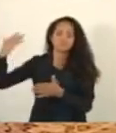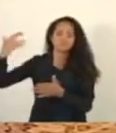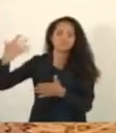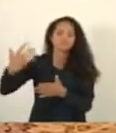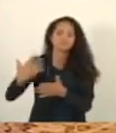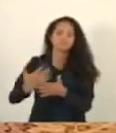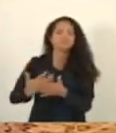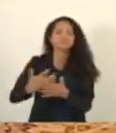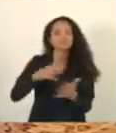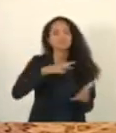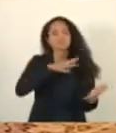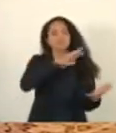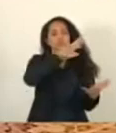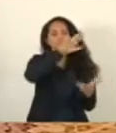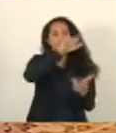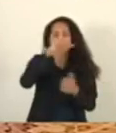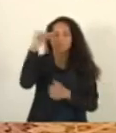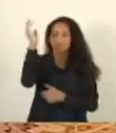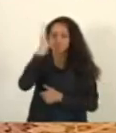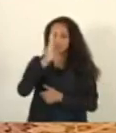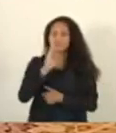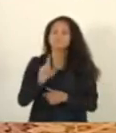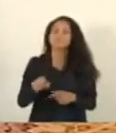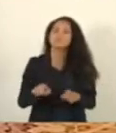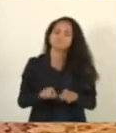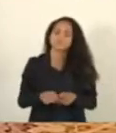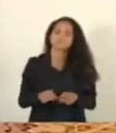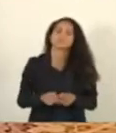e internacional,